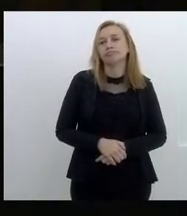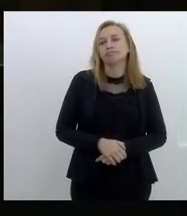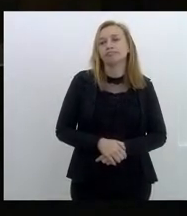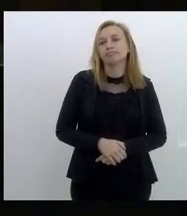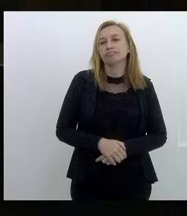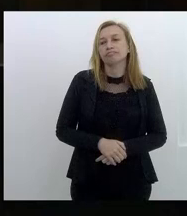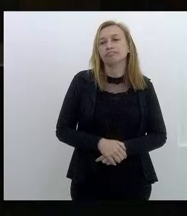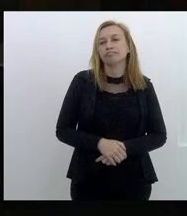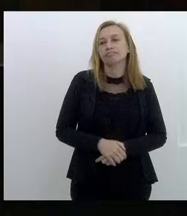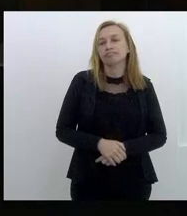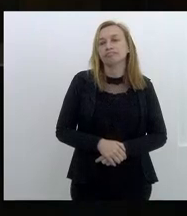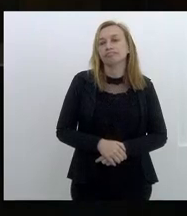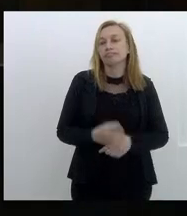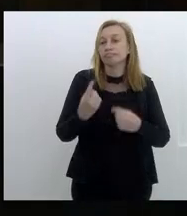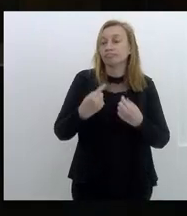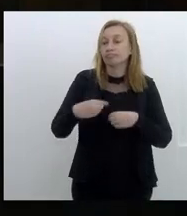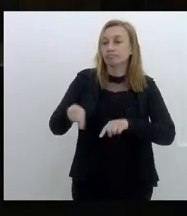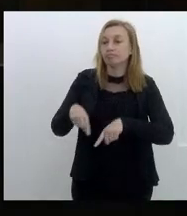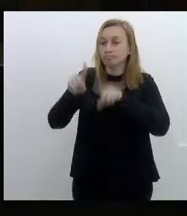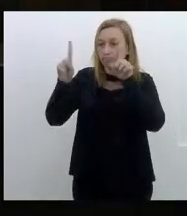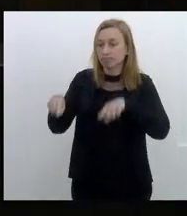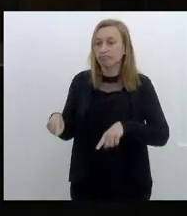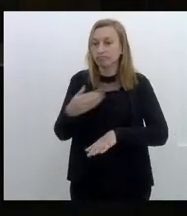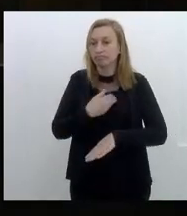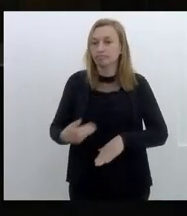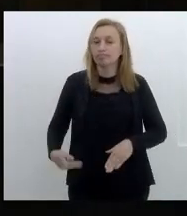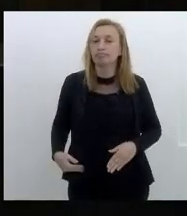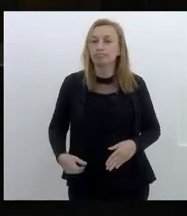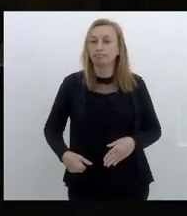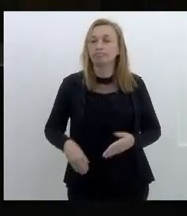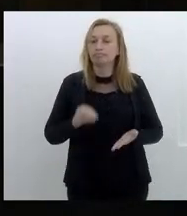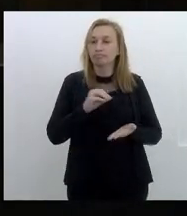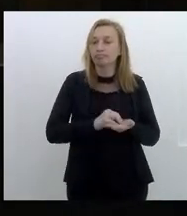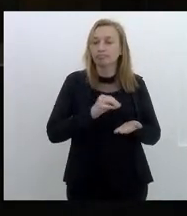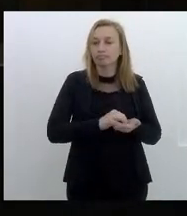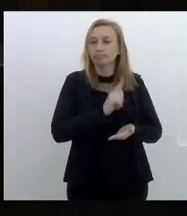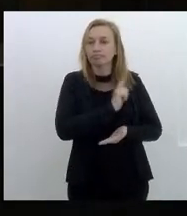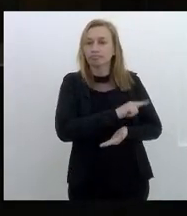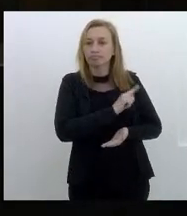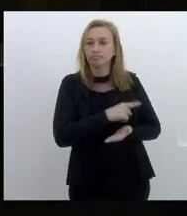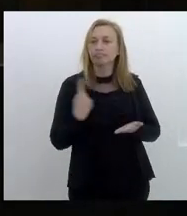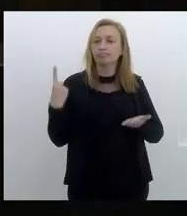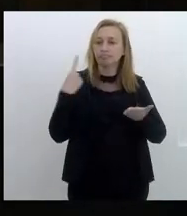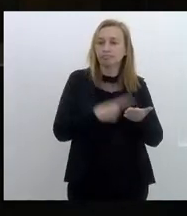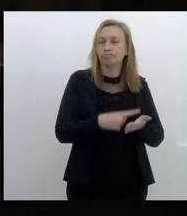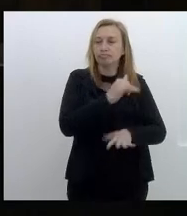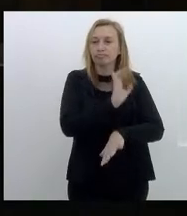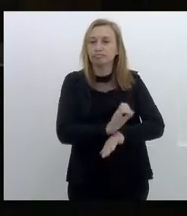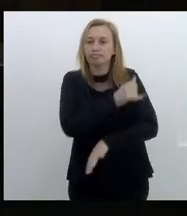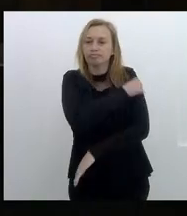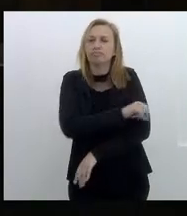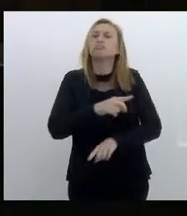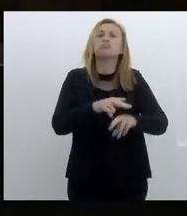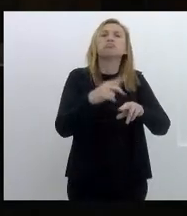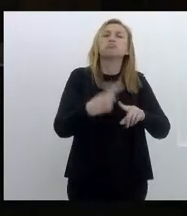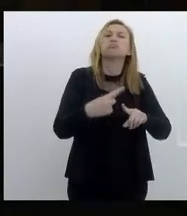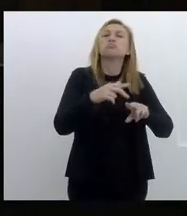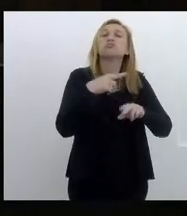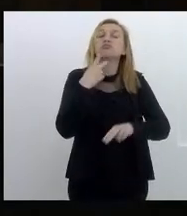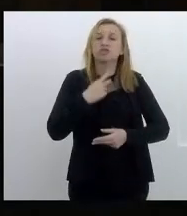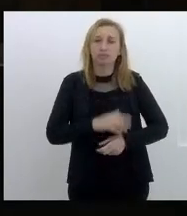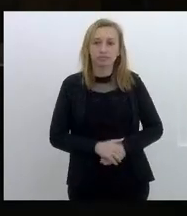falta de gestão e comprometimento com Estado do Rio de Janeiro o que que eu digo isso